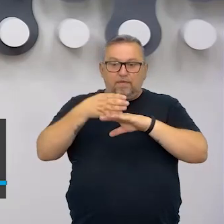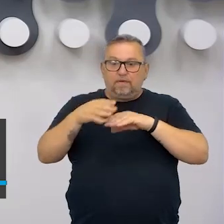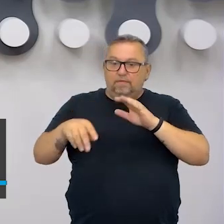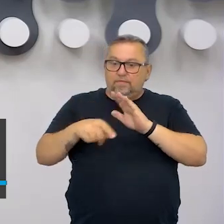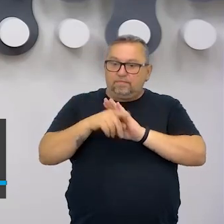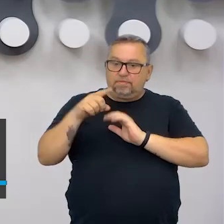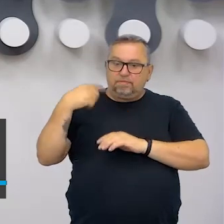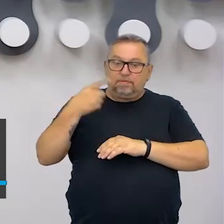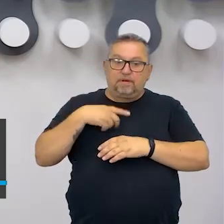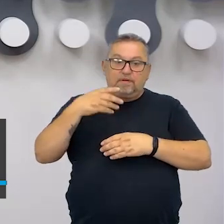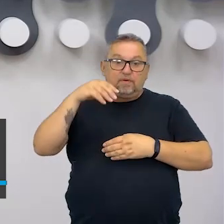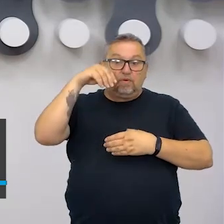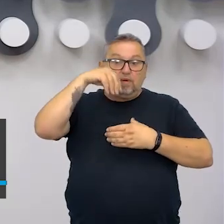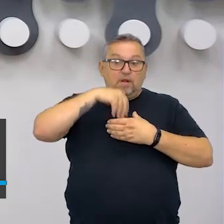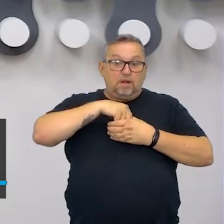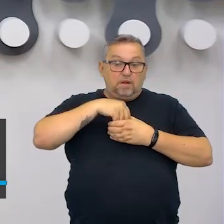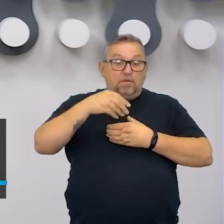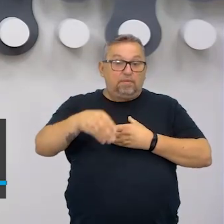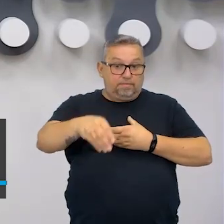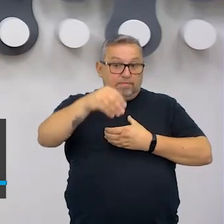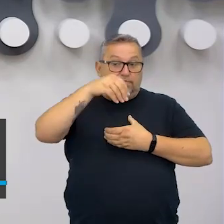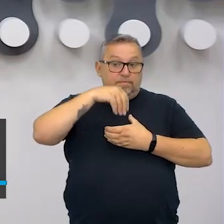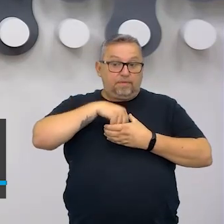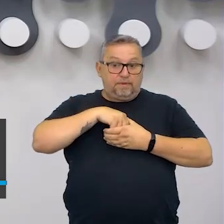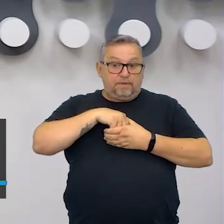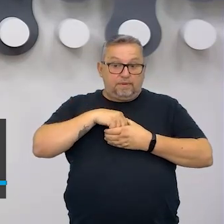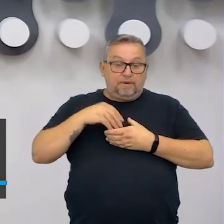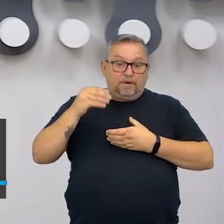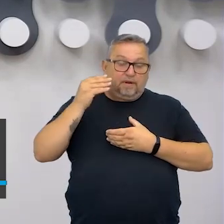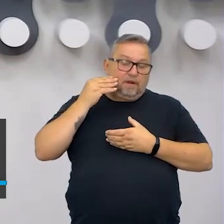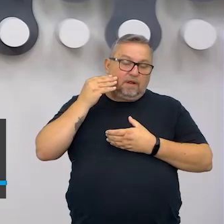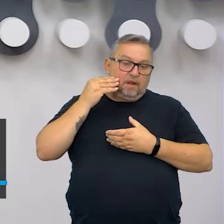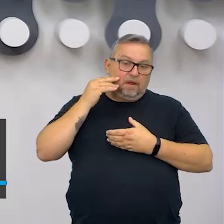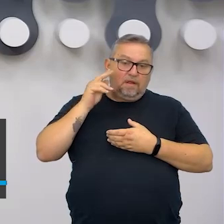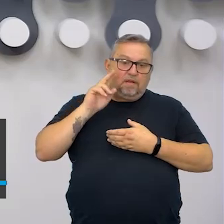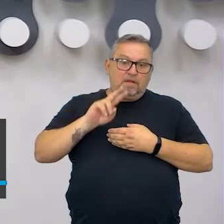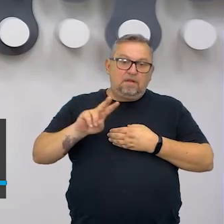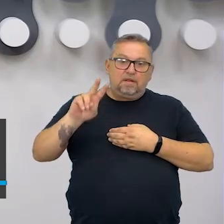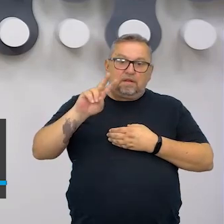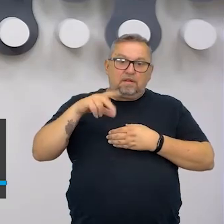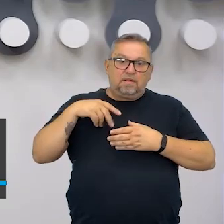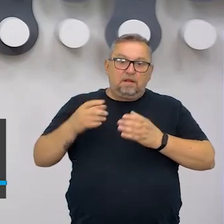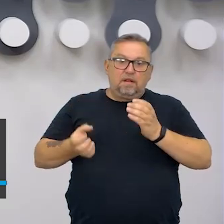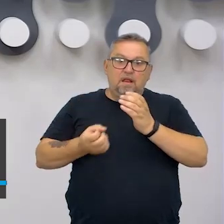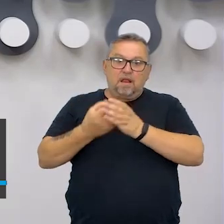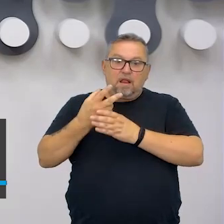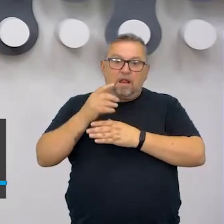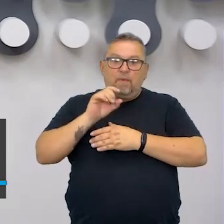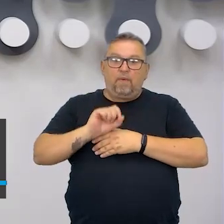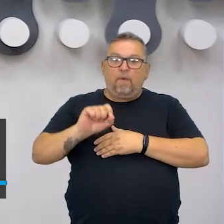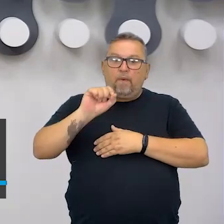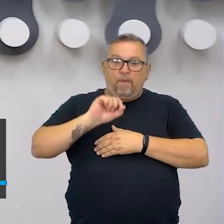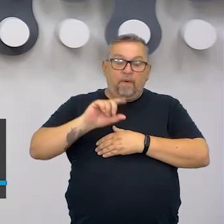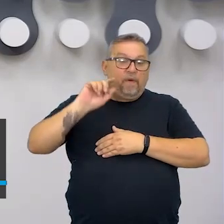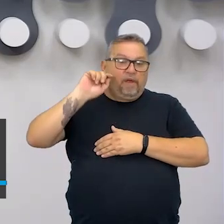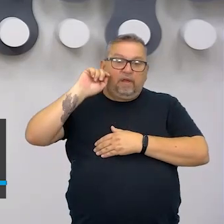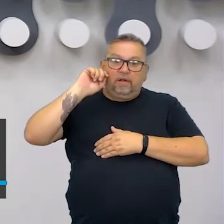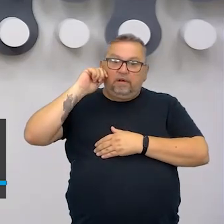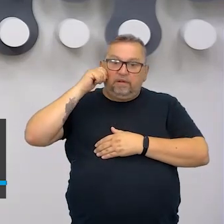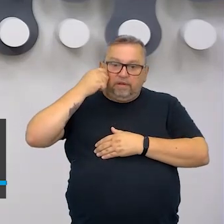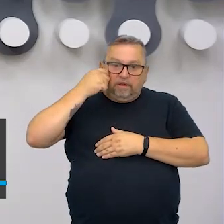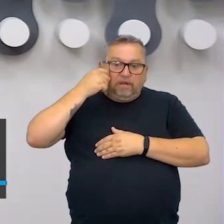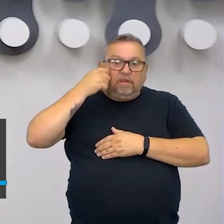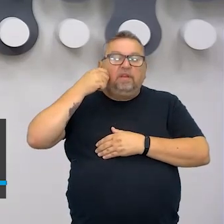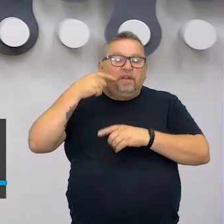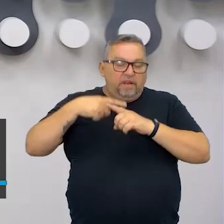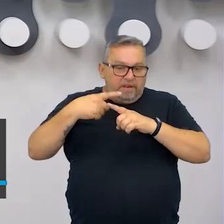nossa subjetividade e tentar entender esse olhar que se cria sobre o que é ser negro, né? Porque